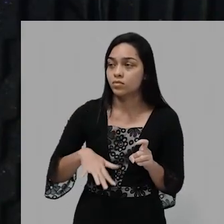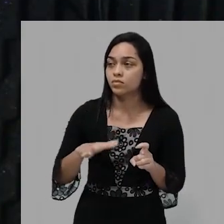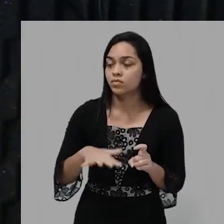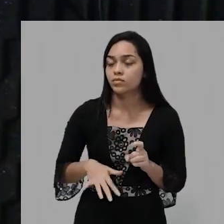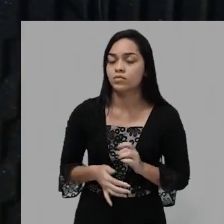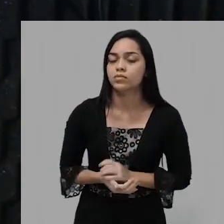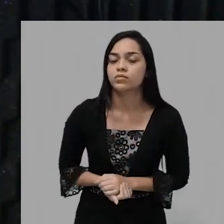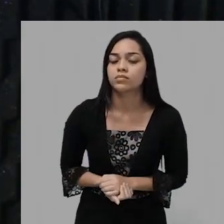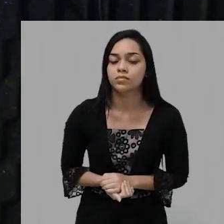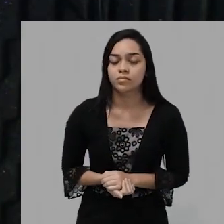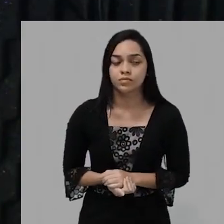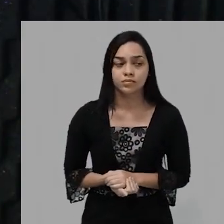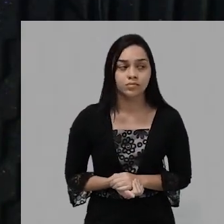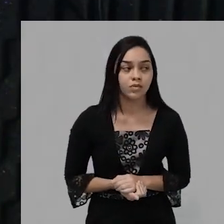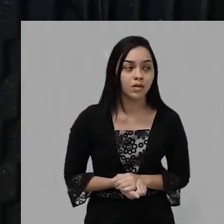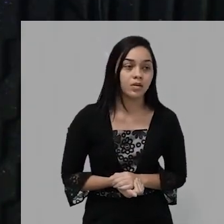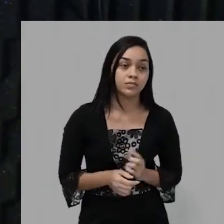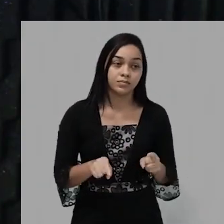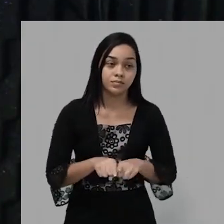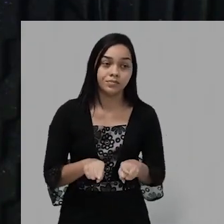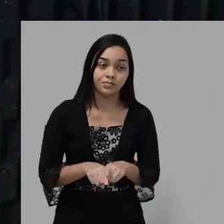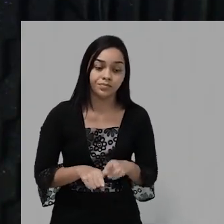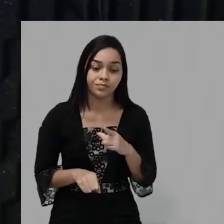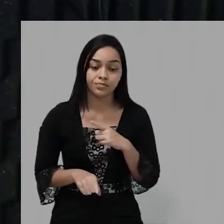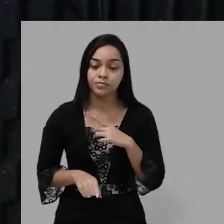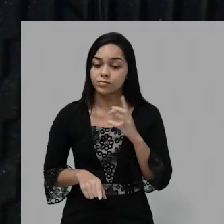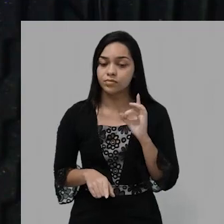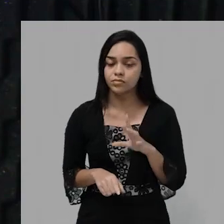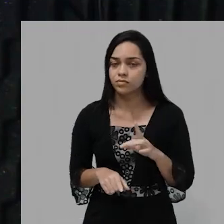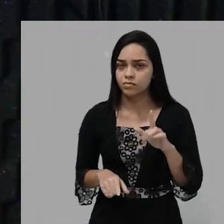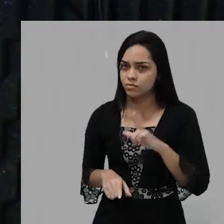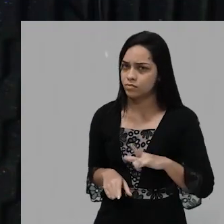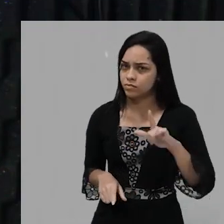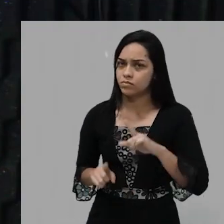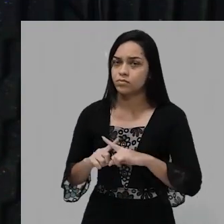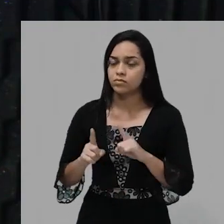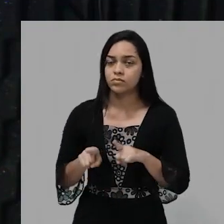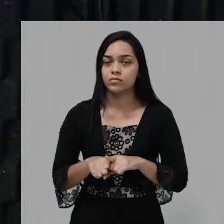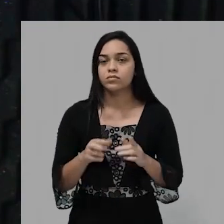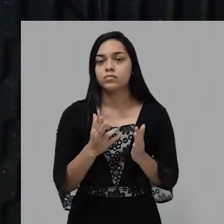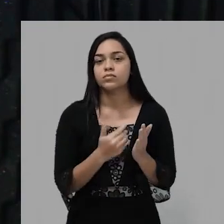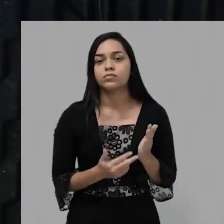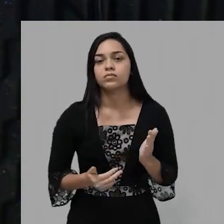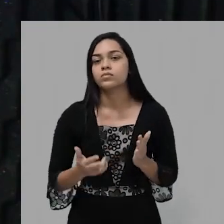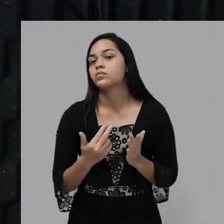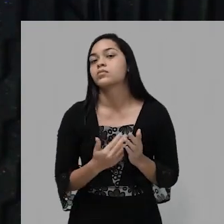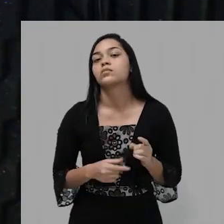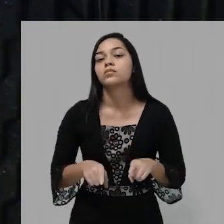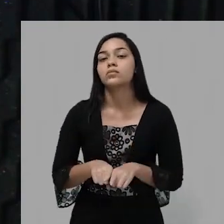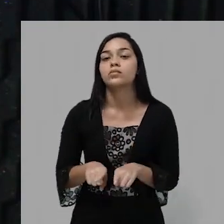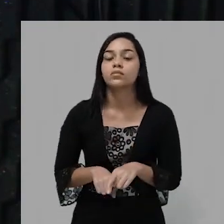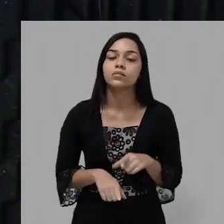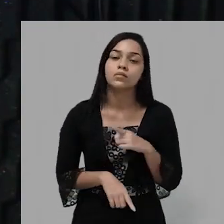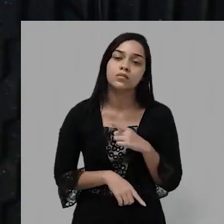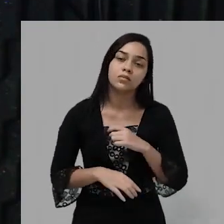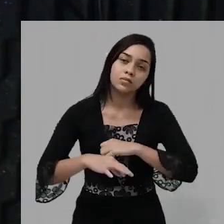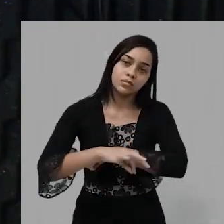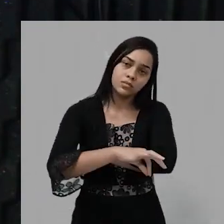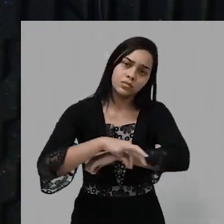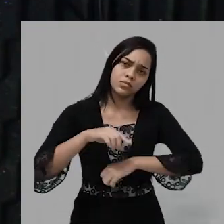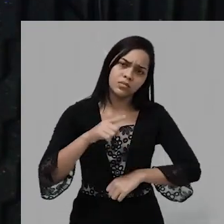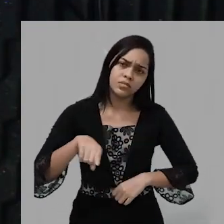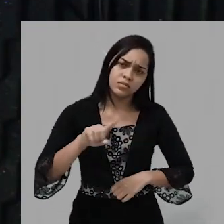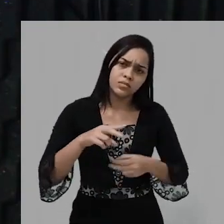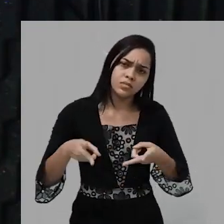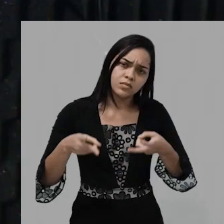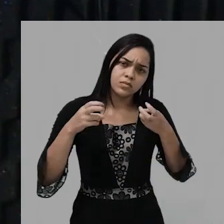pagã. Né? Teve destaque não só na literatura, nas artes plásticas e também na arquitetura. Vocês vão ver